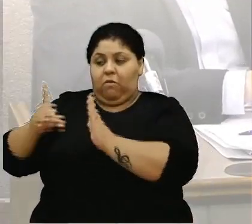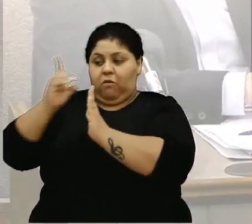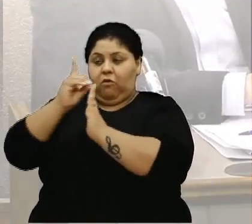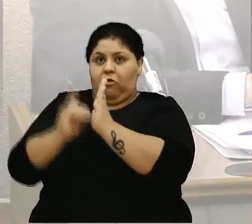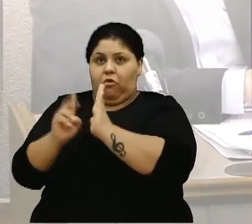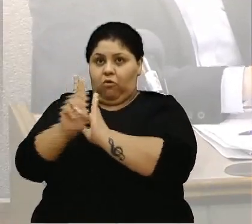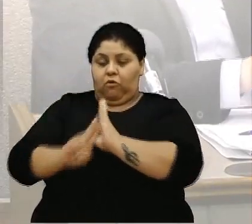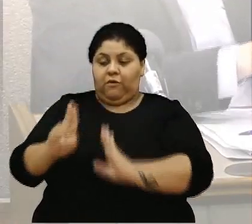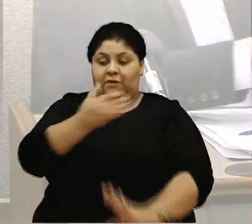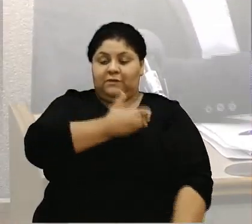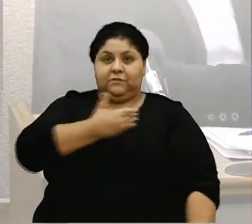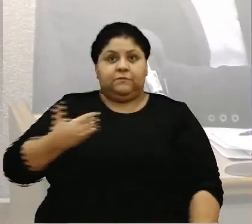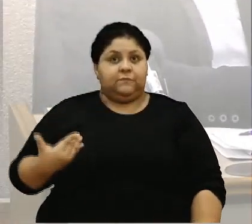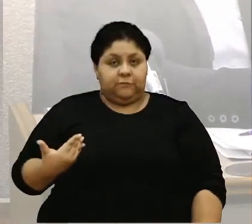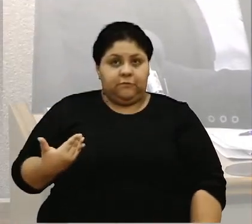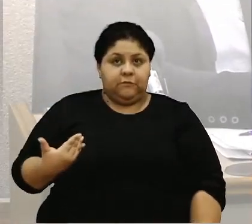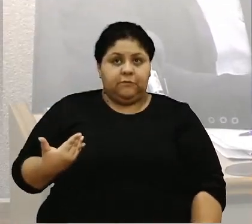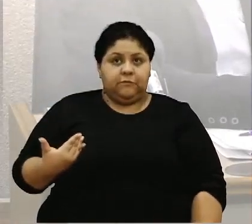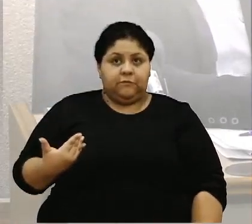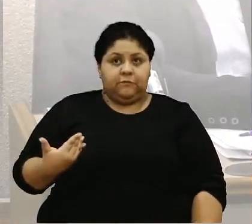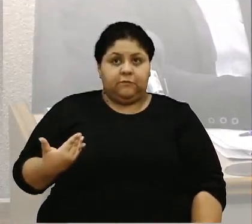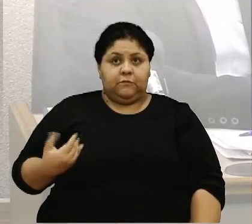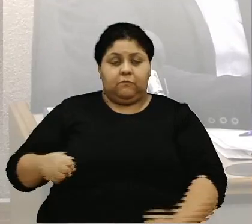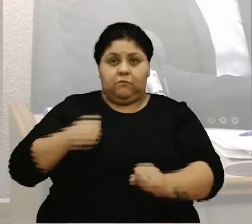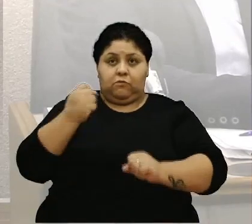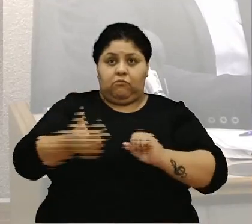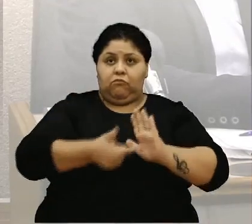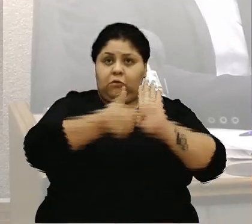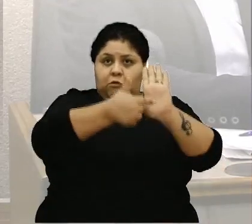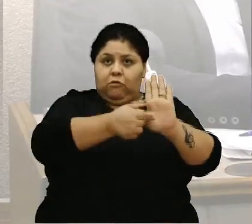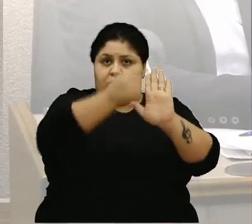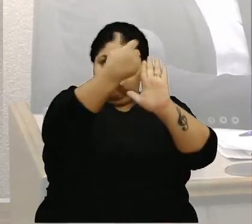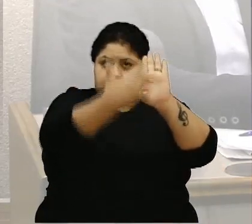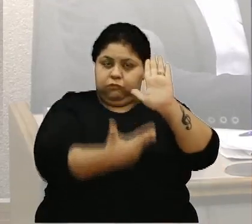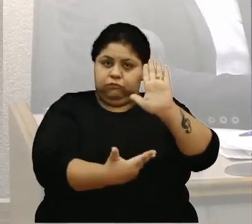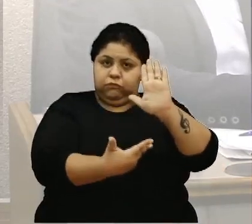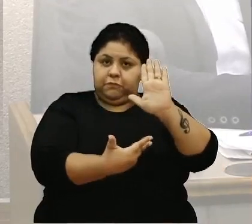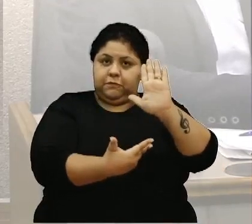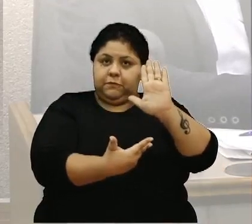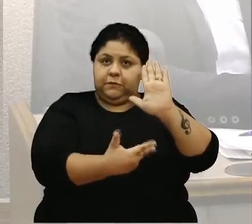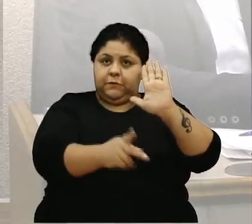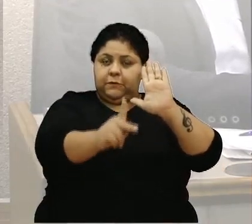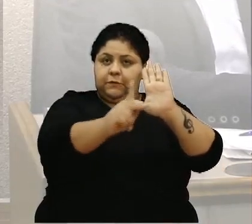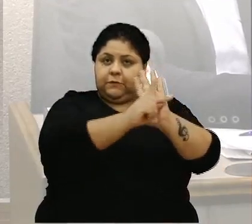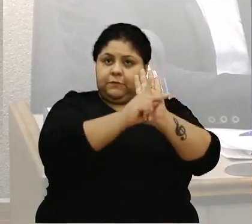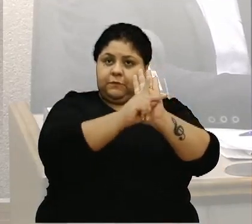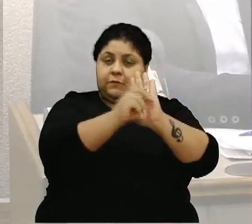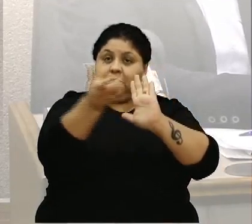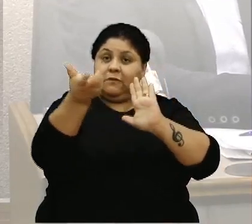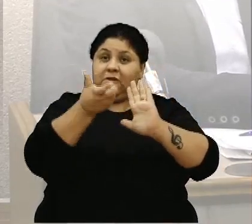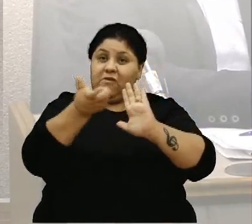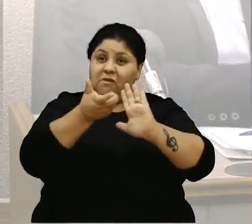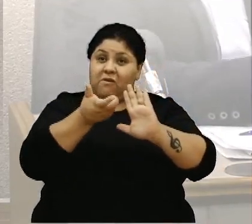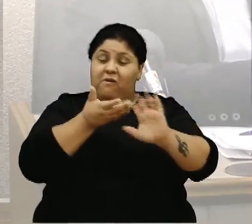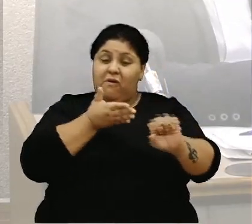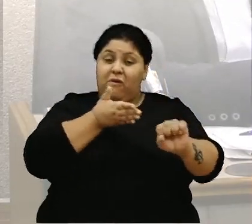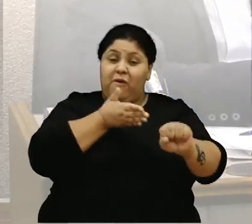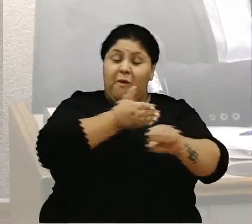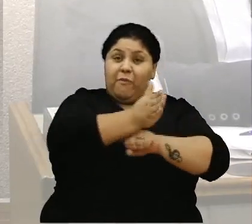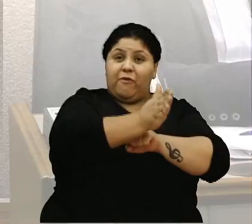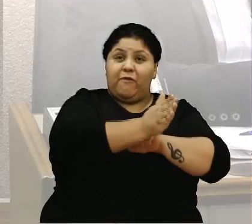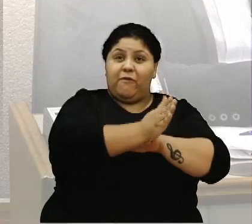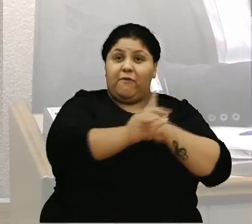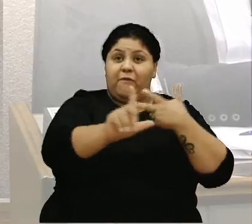utilidade pública. Segundo consta na exposição de motivos, o presente projeto busca uma autorização legislativa